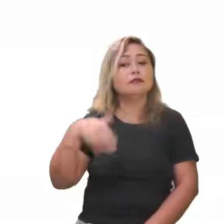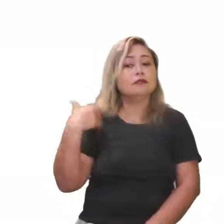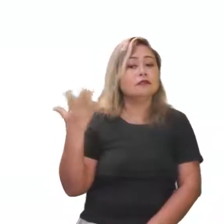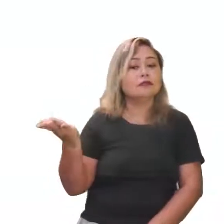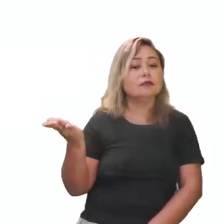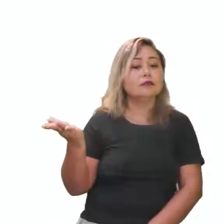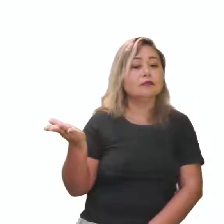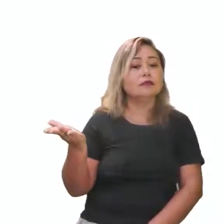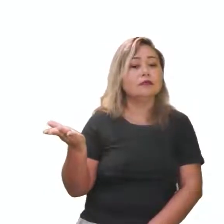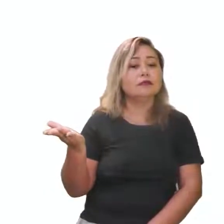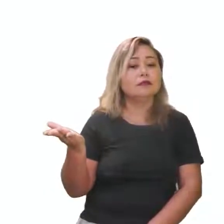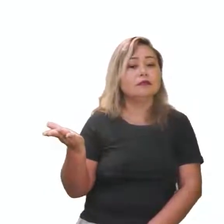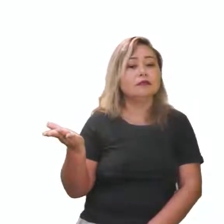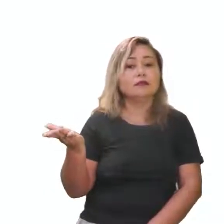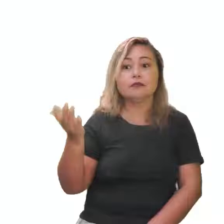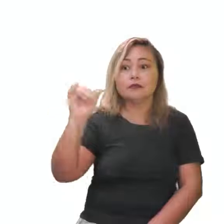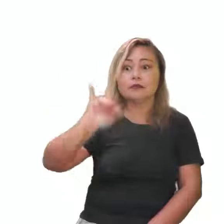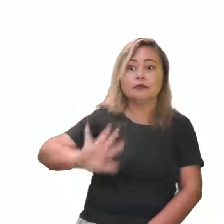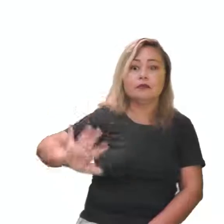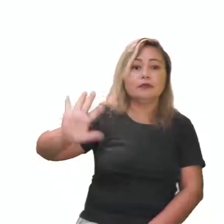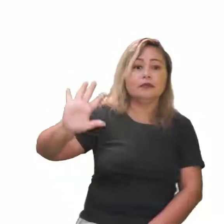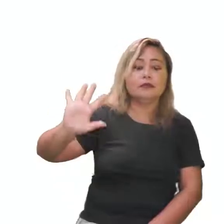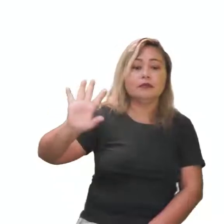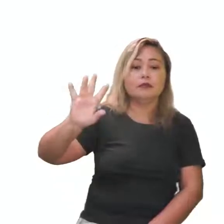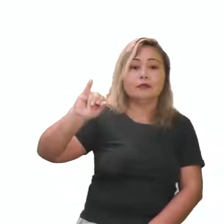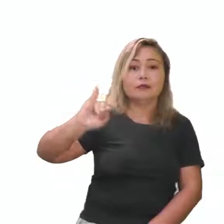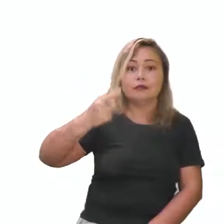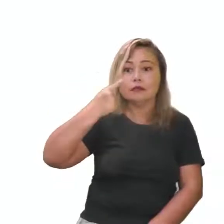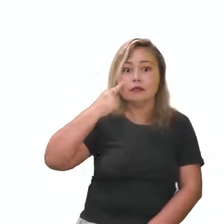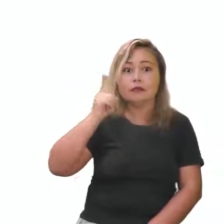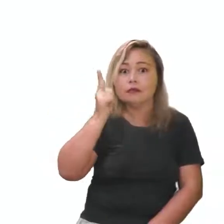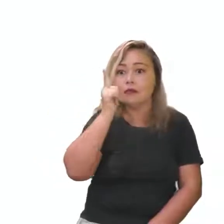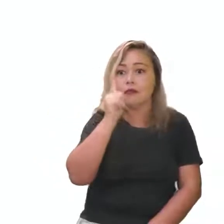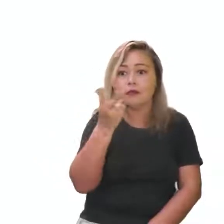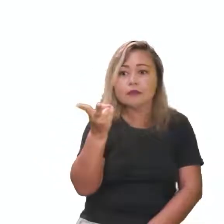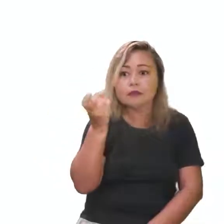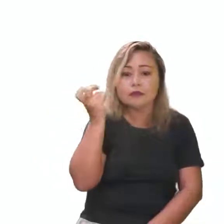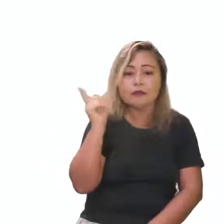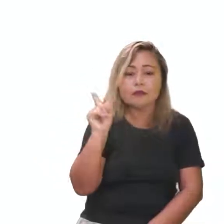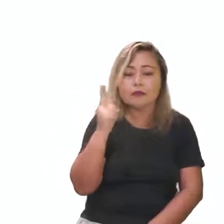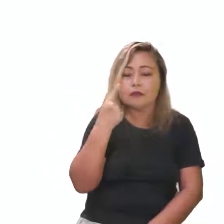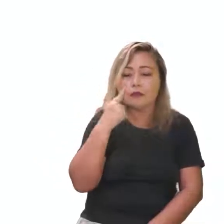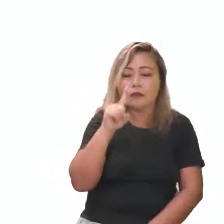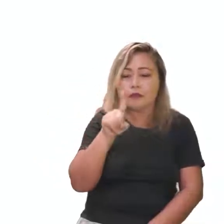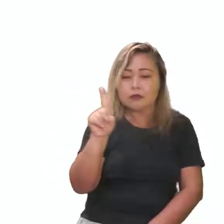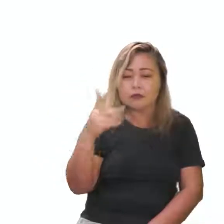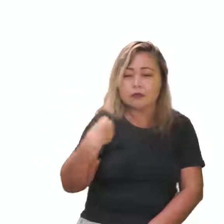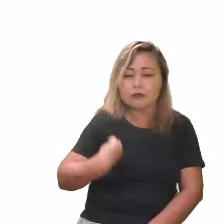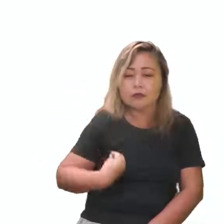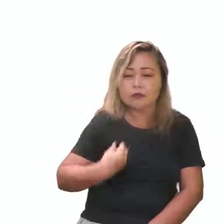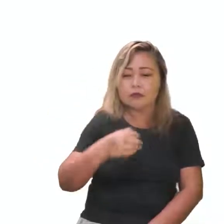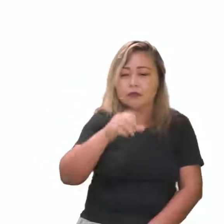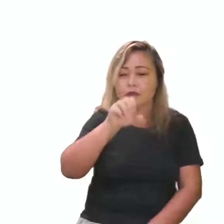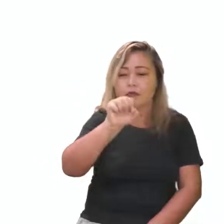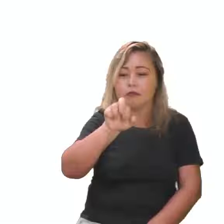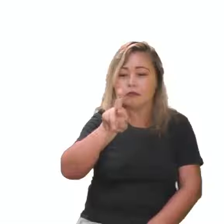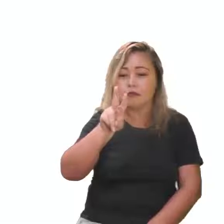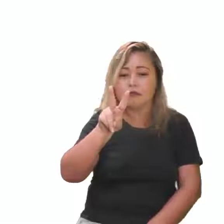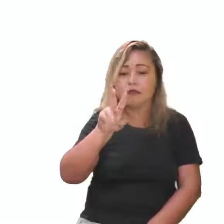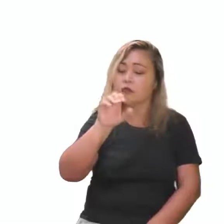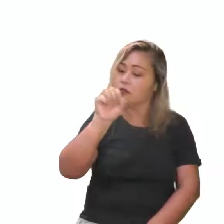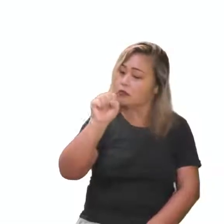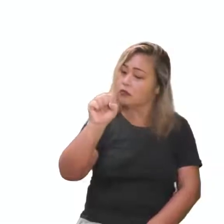lá. Aqui nessa imagem, não sei se você consegue perceber, mas a gente tem um ser vivo ali. Aliás, dois, né,